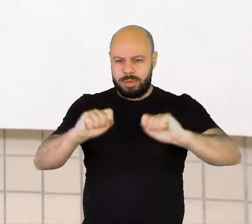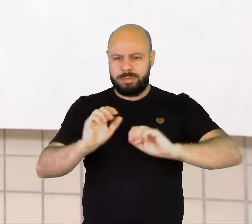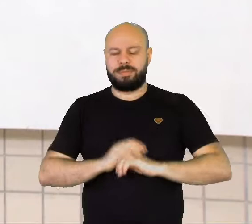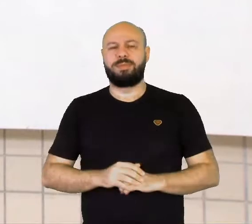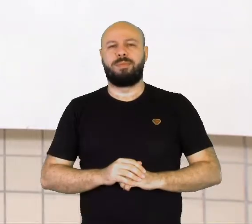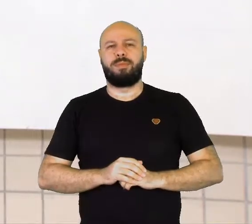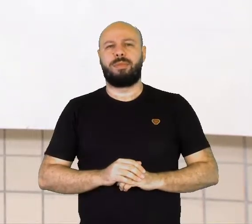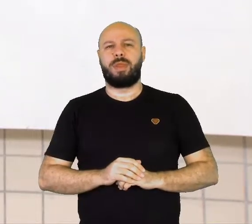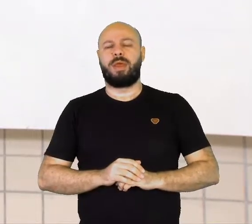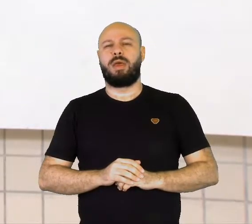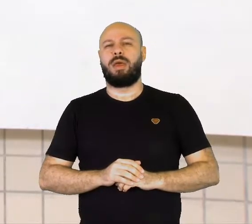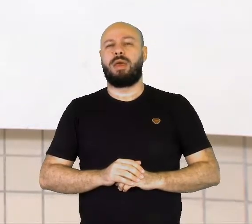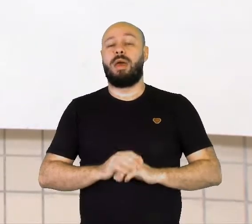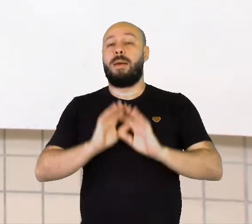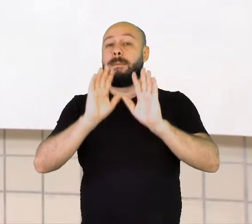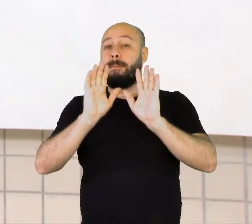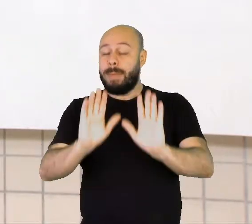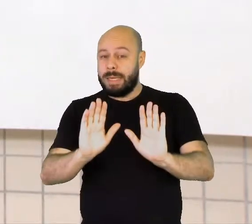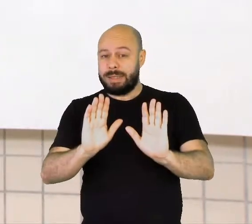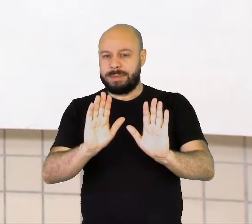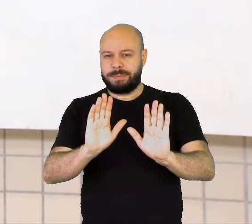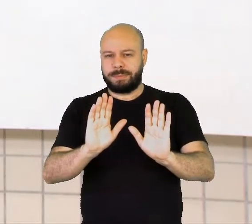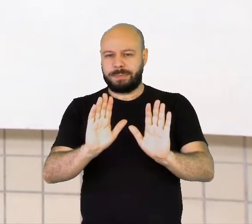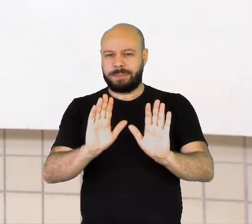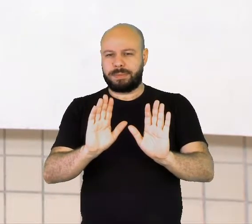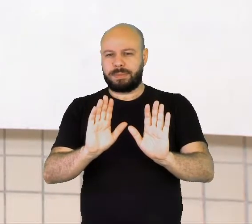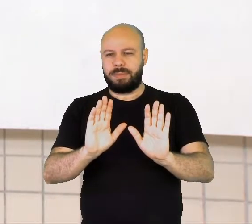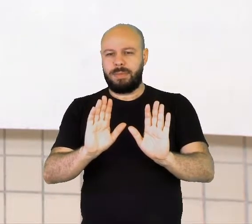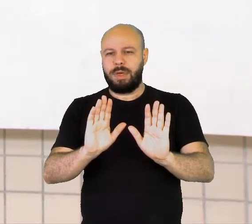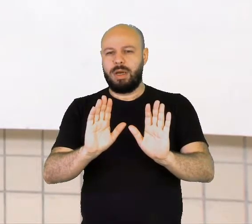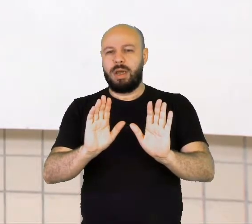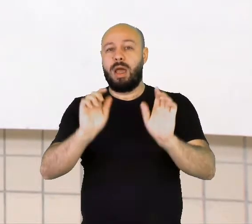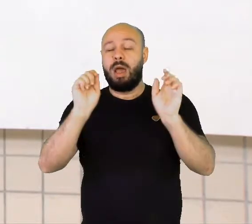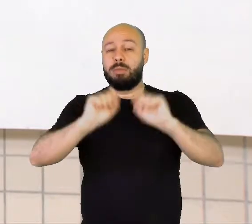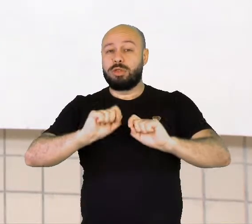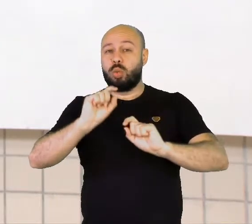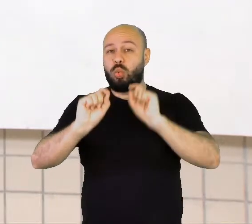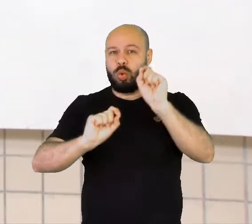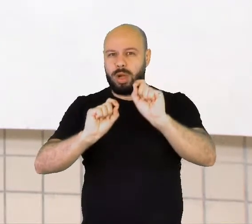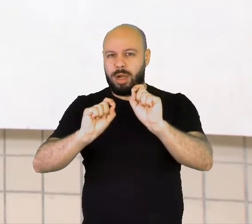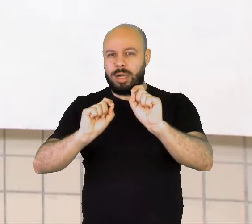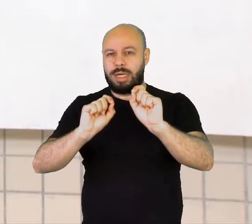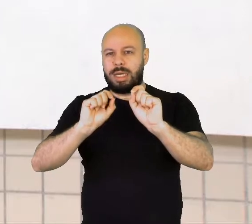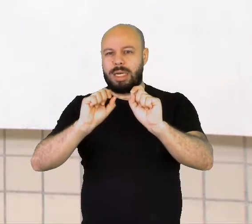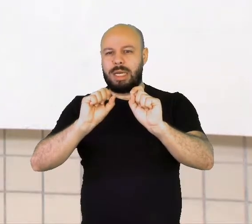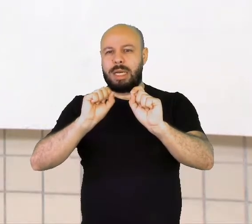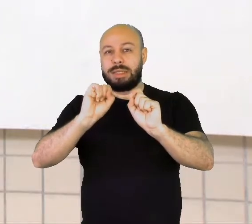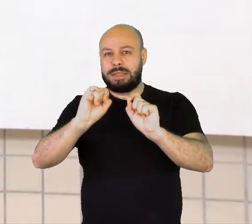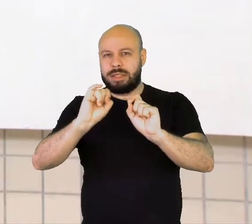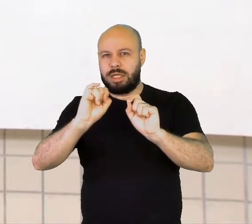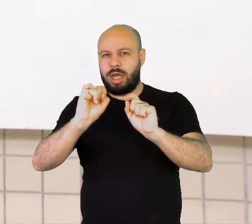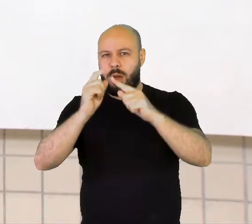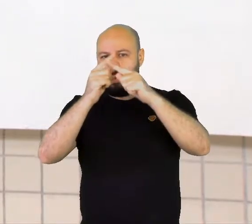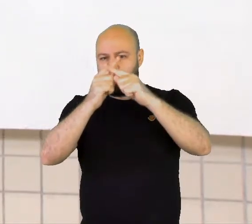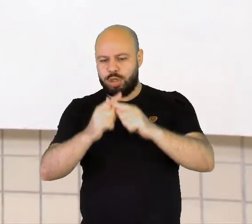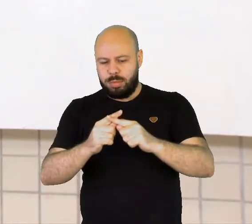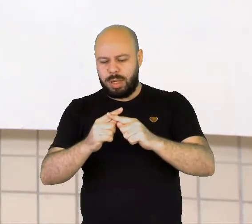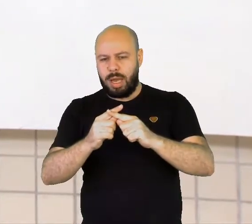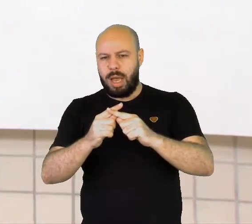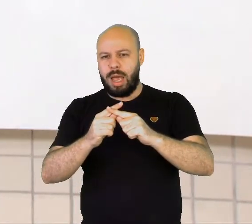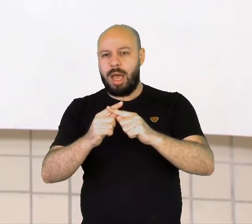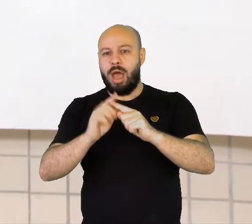número negativo, desde que eu troque, no mesmo momento que eu multiplique, eu troque o sinal